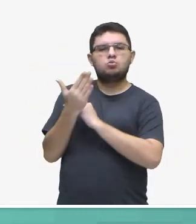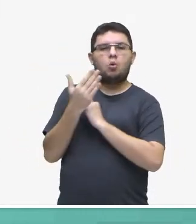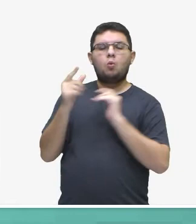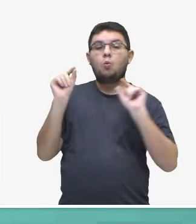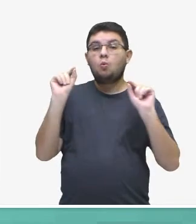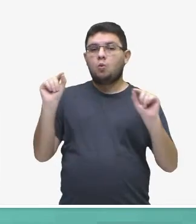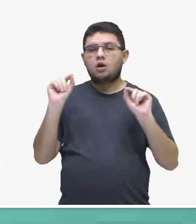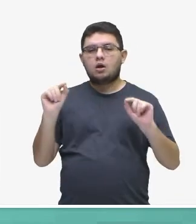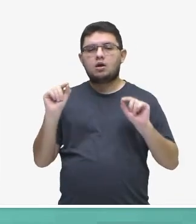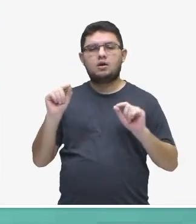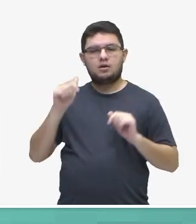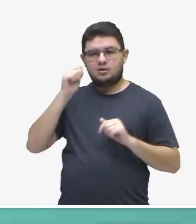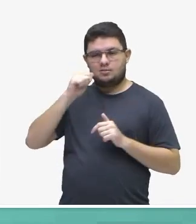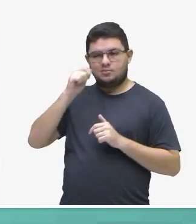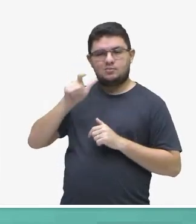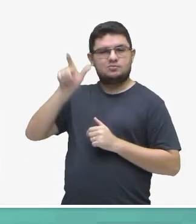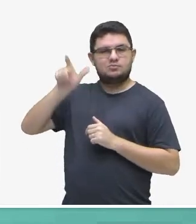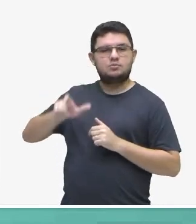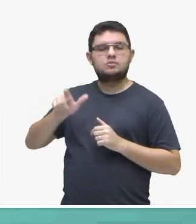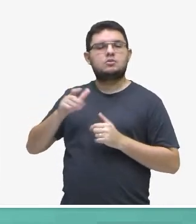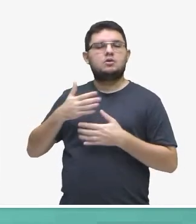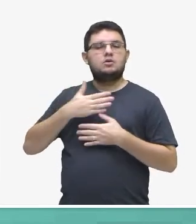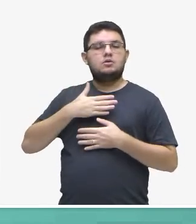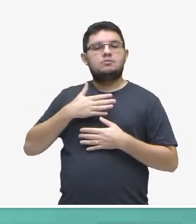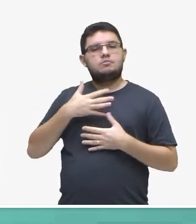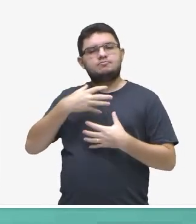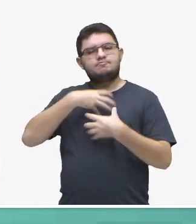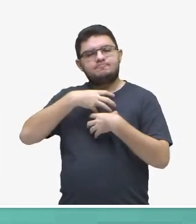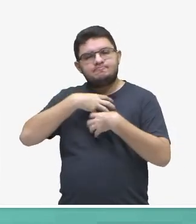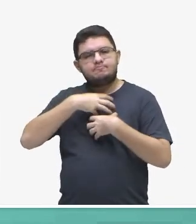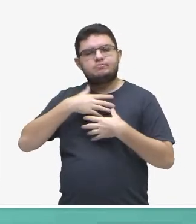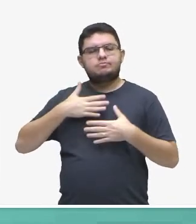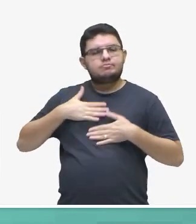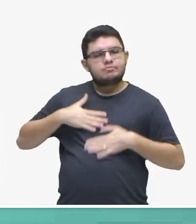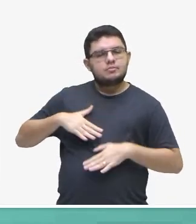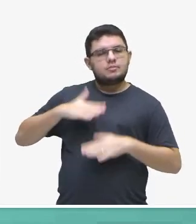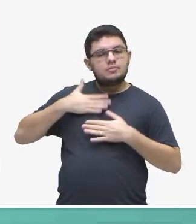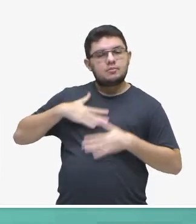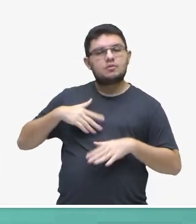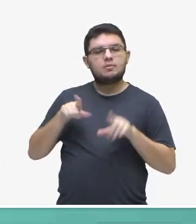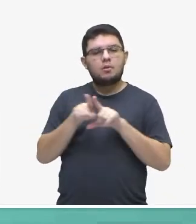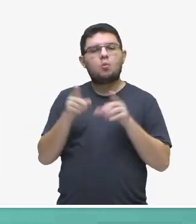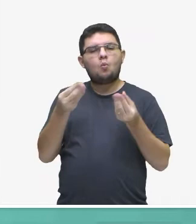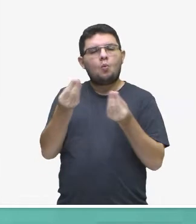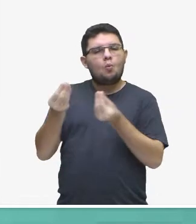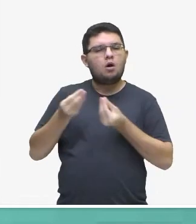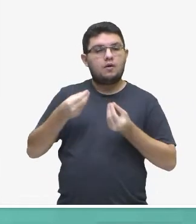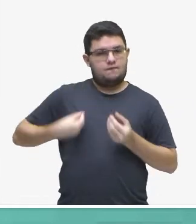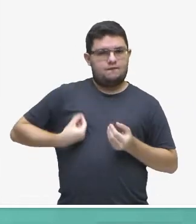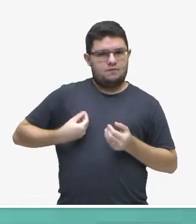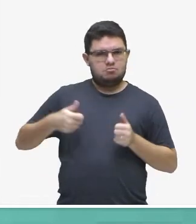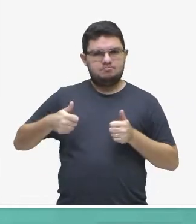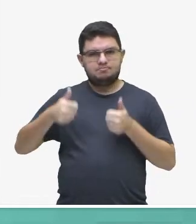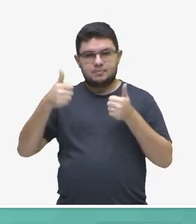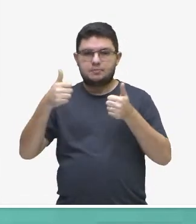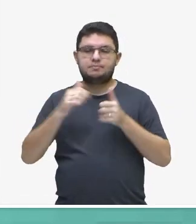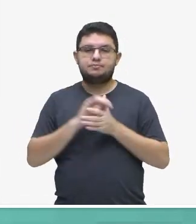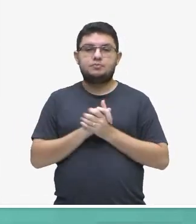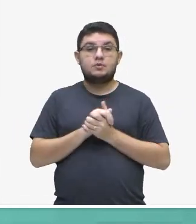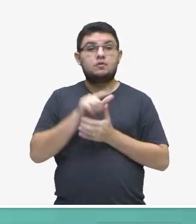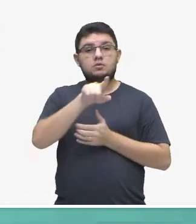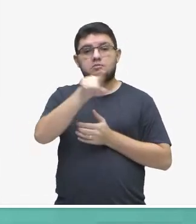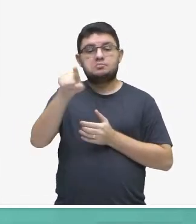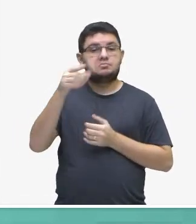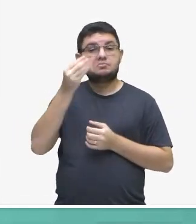a ficar mais calma, mais relaxada e assim ter uma qualidade de vida melhor, né? Quem ainda não experimentou